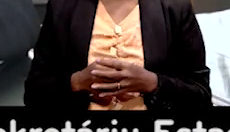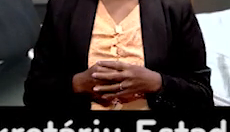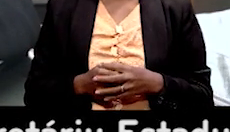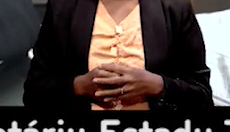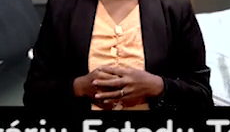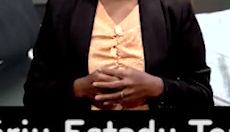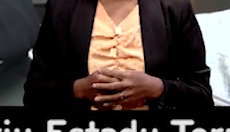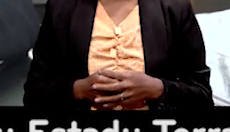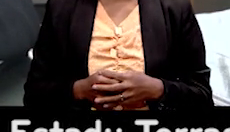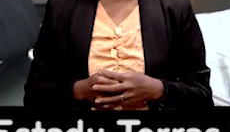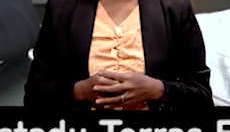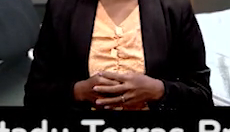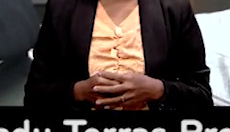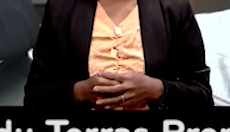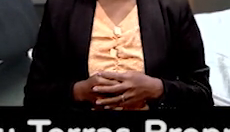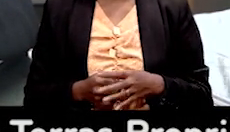ninia temperatura ne ne